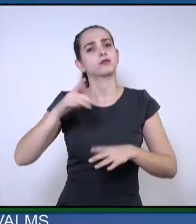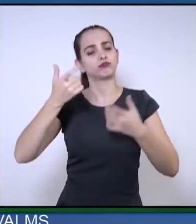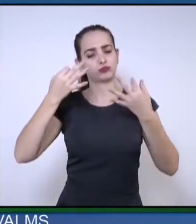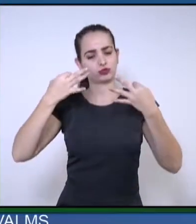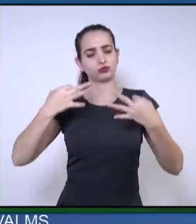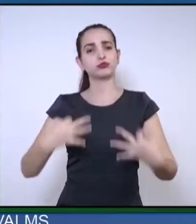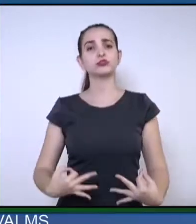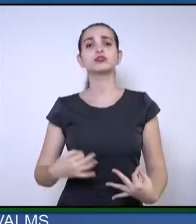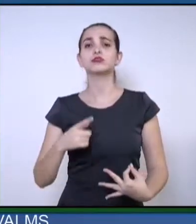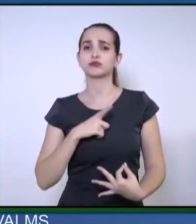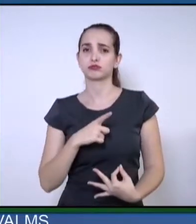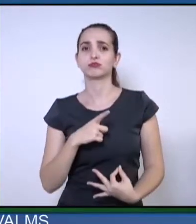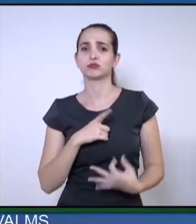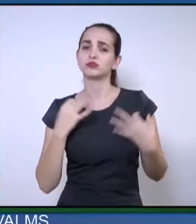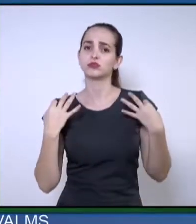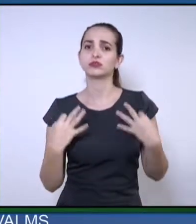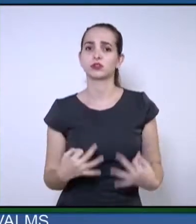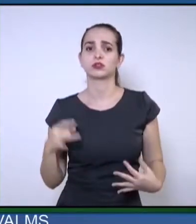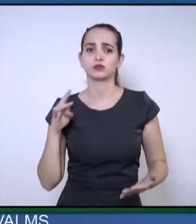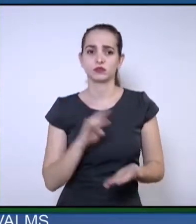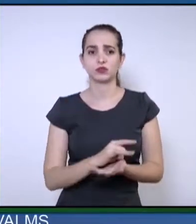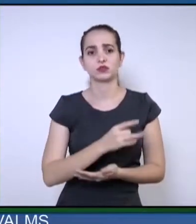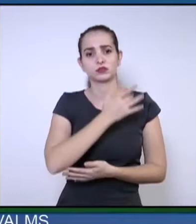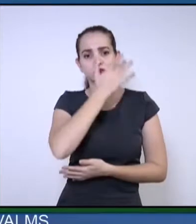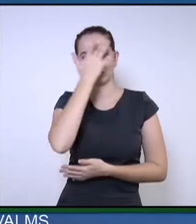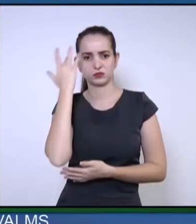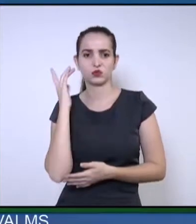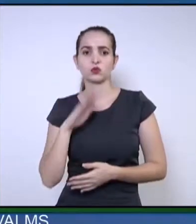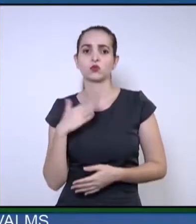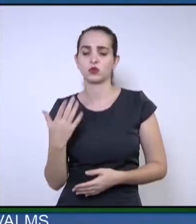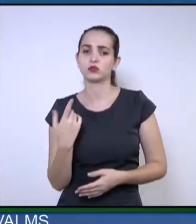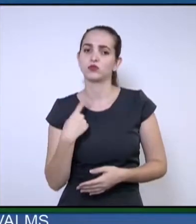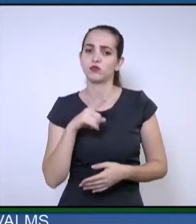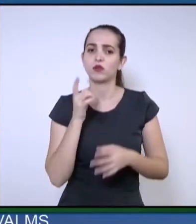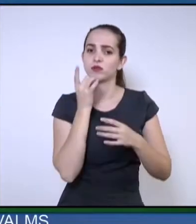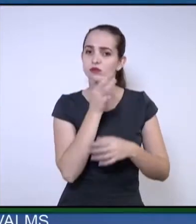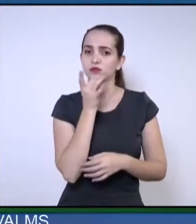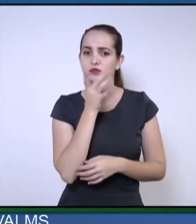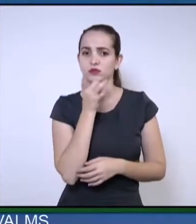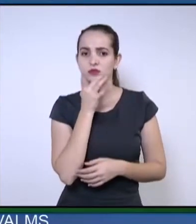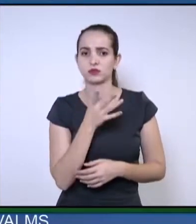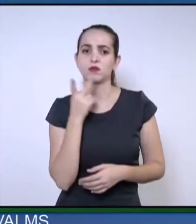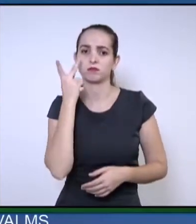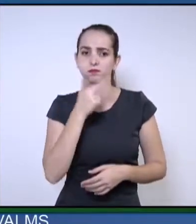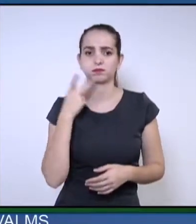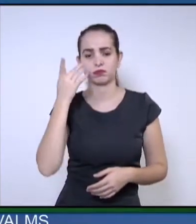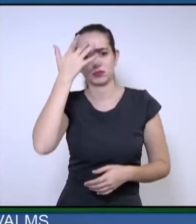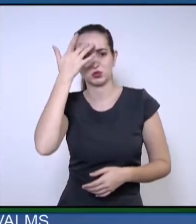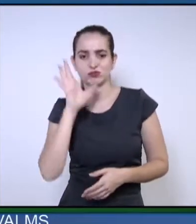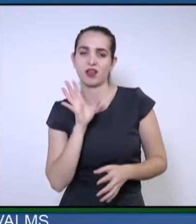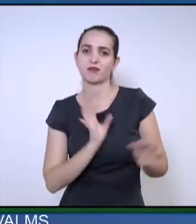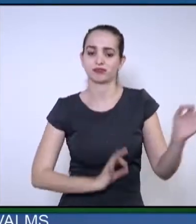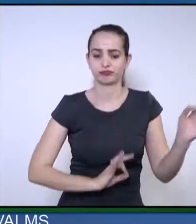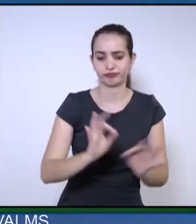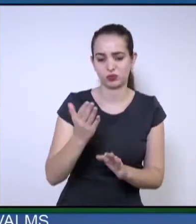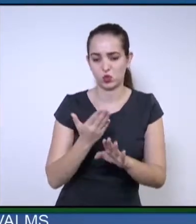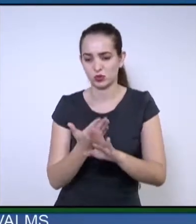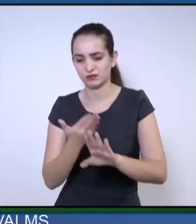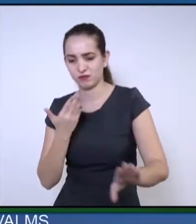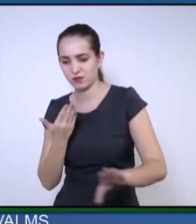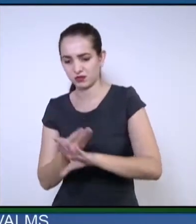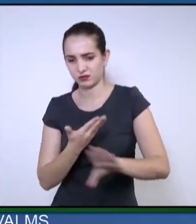seu mandato com dignidade, e que as pessoas, quando vão criticar a atividade política, não sabem separar aqueles